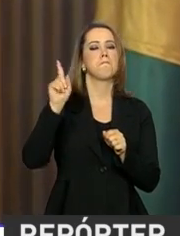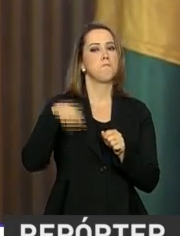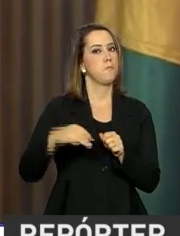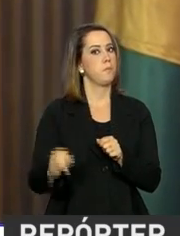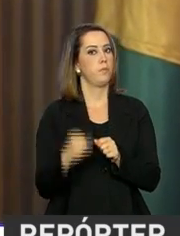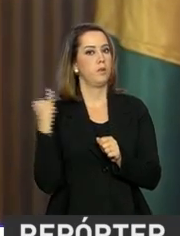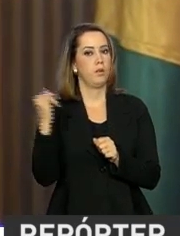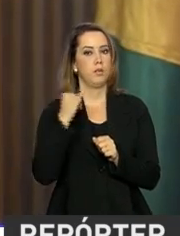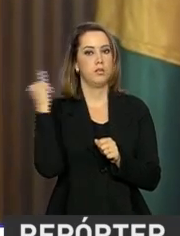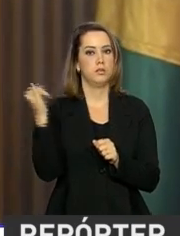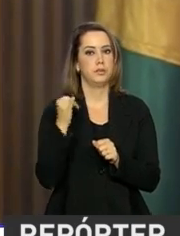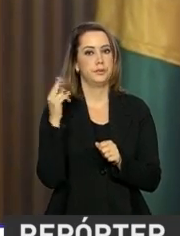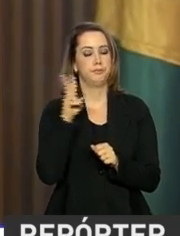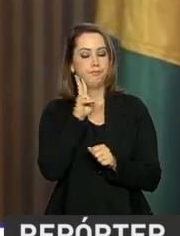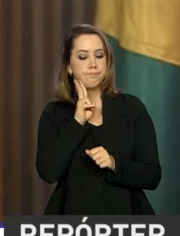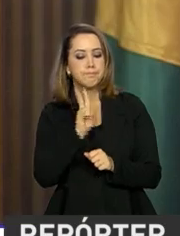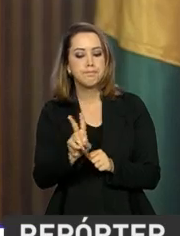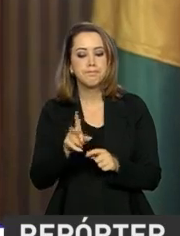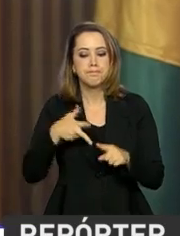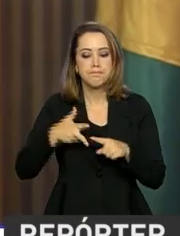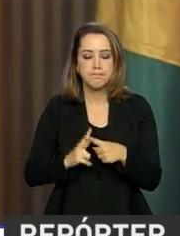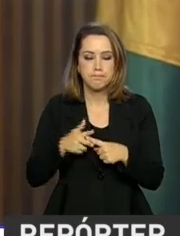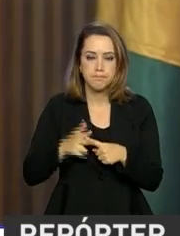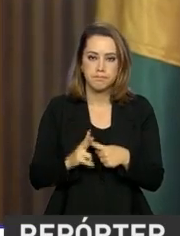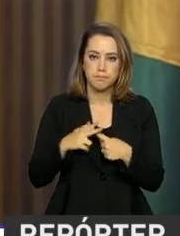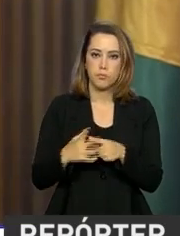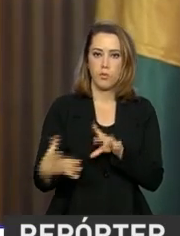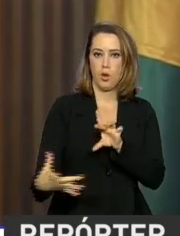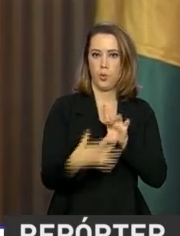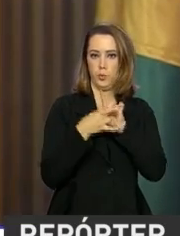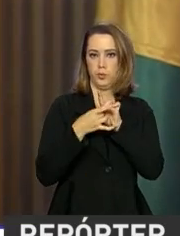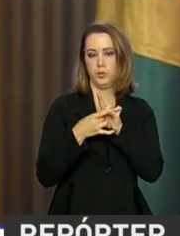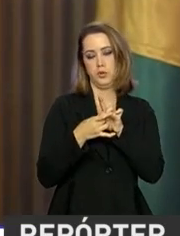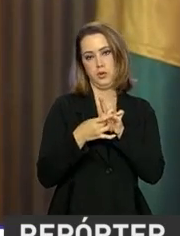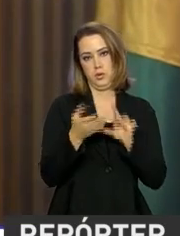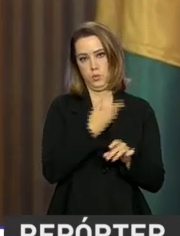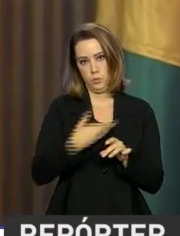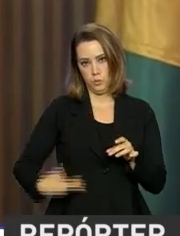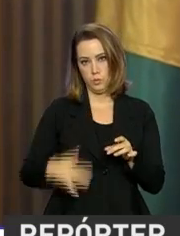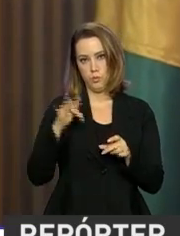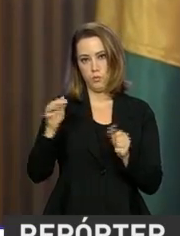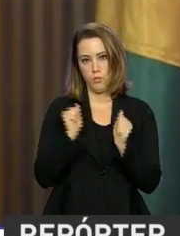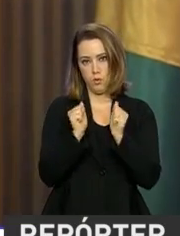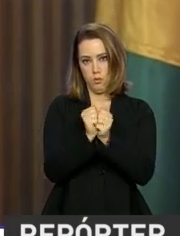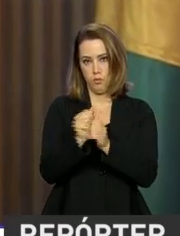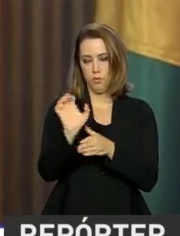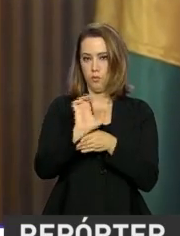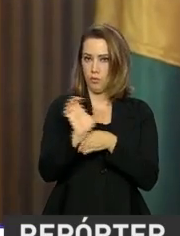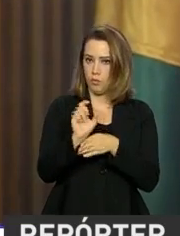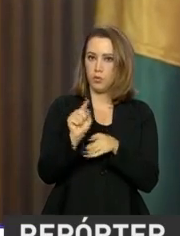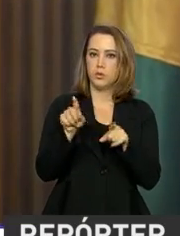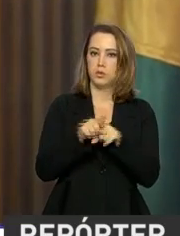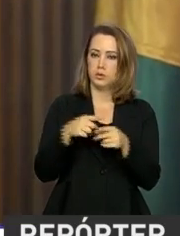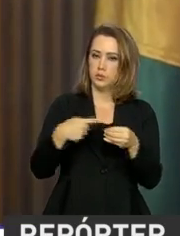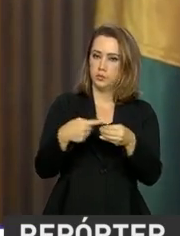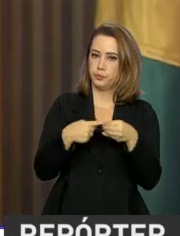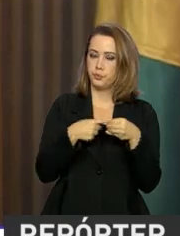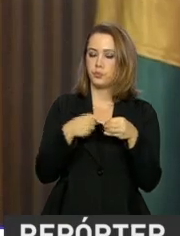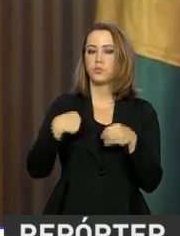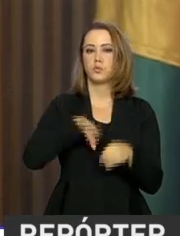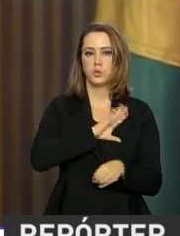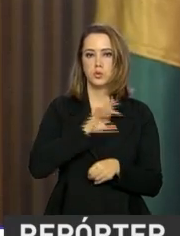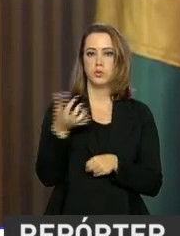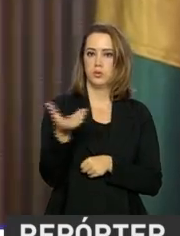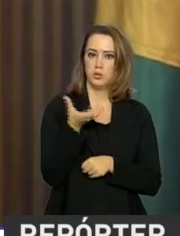uma revisão do pacto federativo e nós queremos ao depois mais adiante propor uma